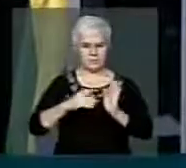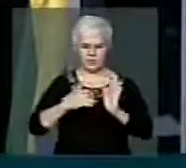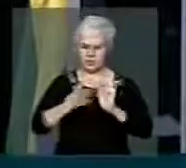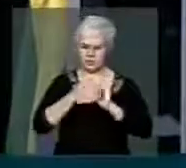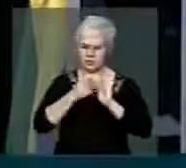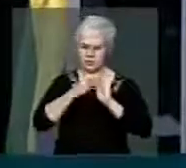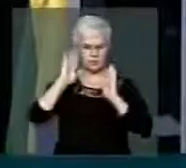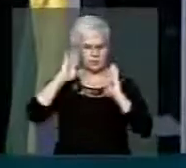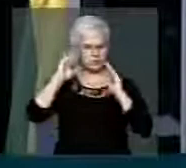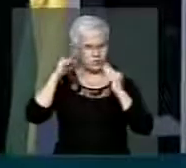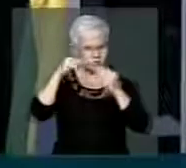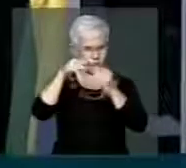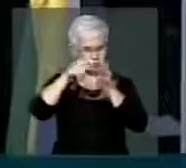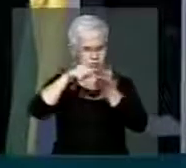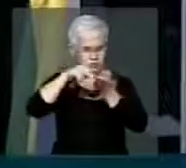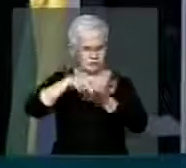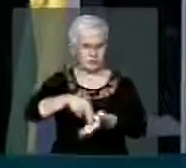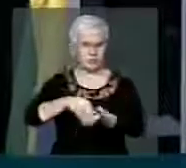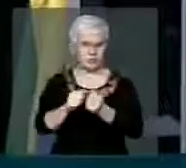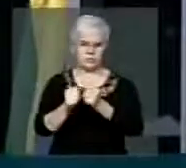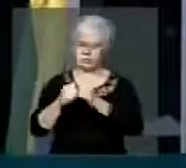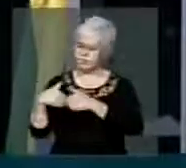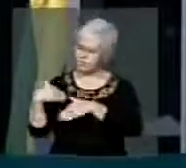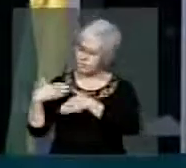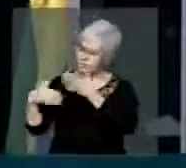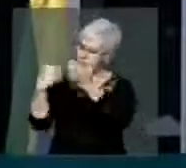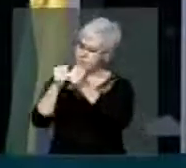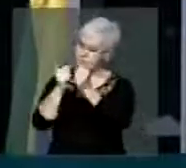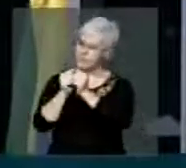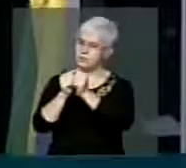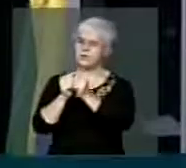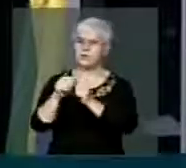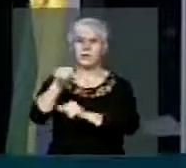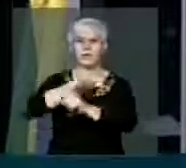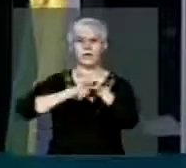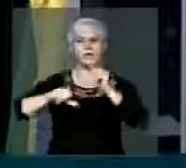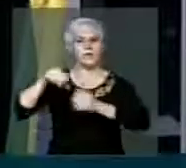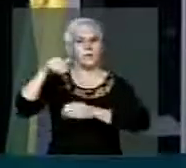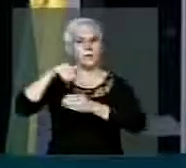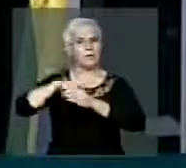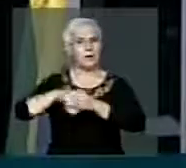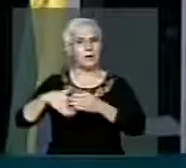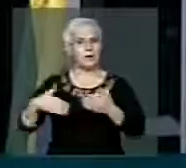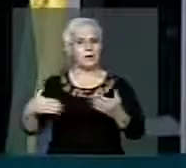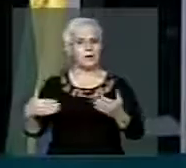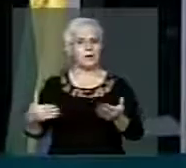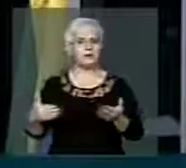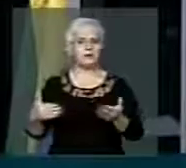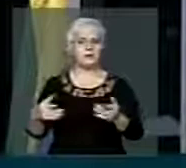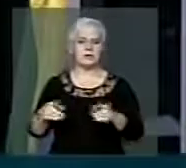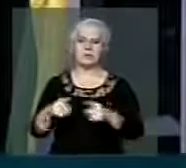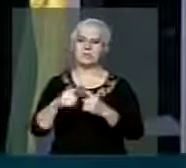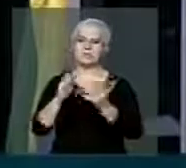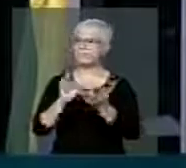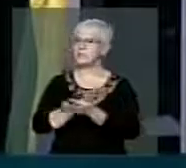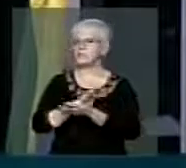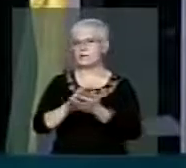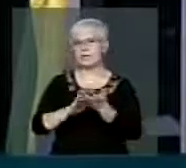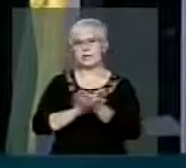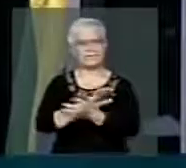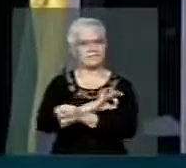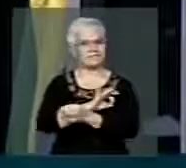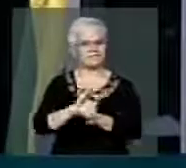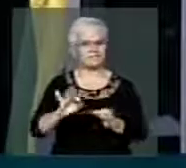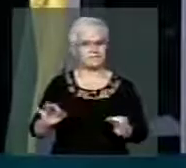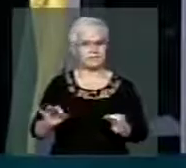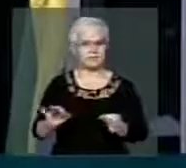propósito de caminharmos no sentido de uma reforma eleitoral, praticamente não tivemos nada.